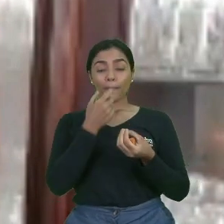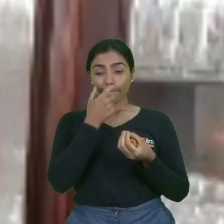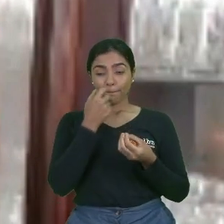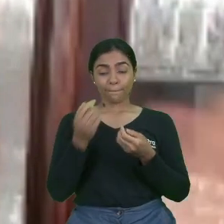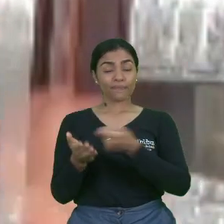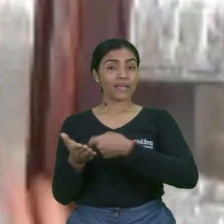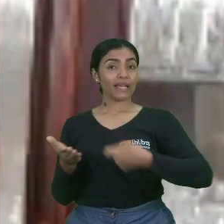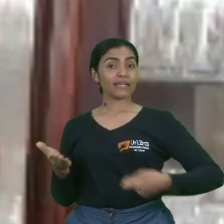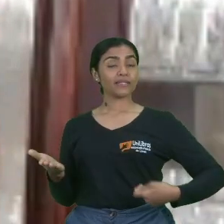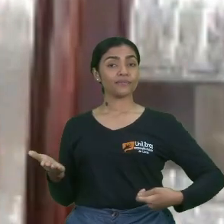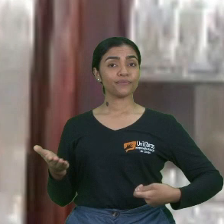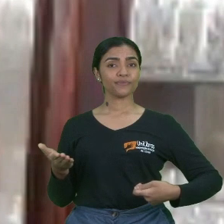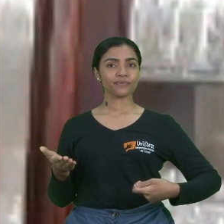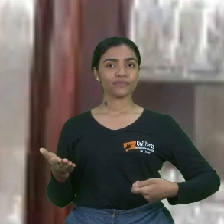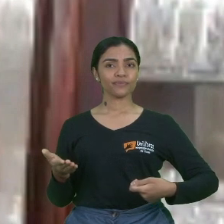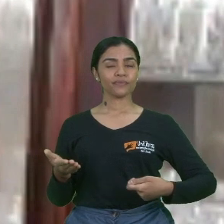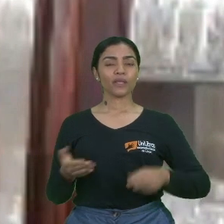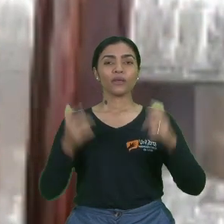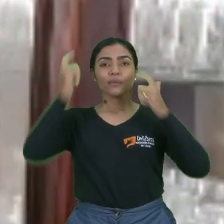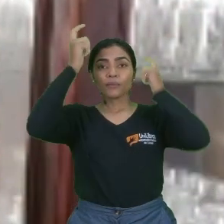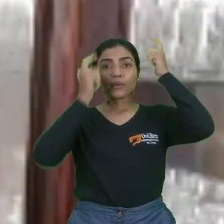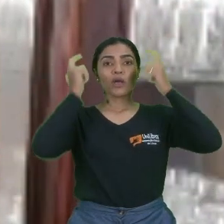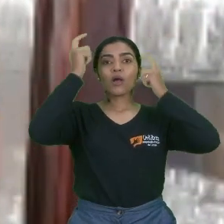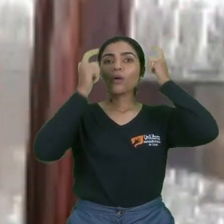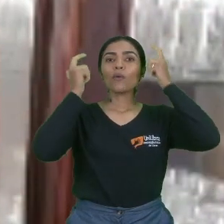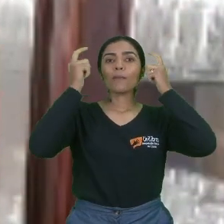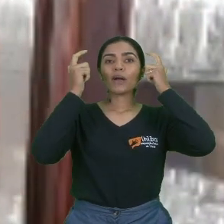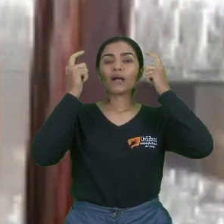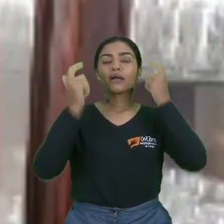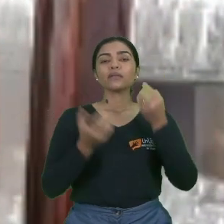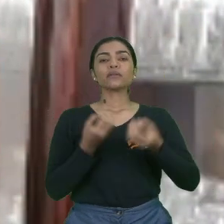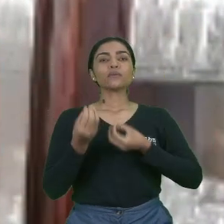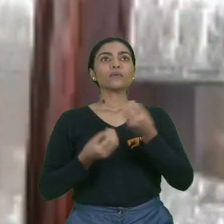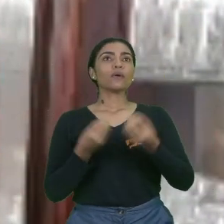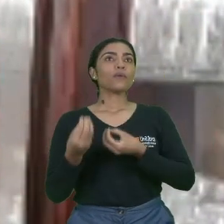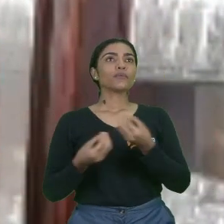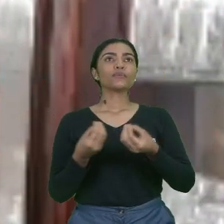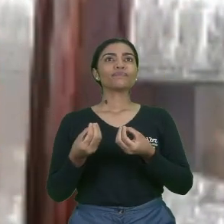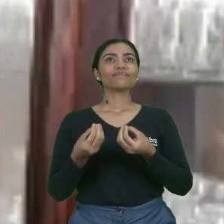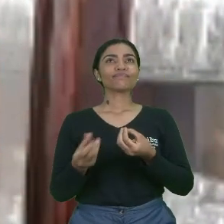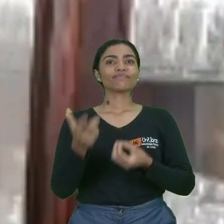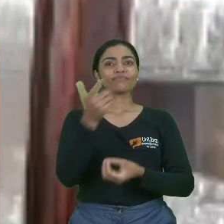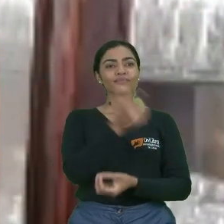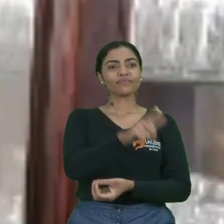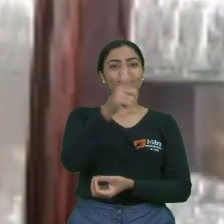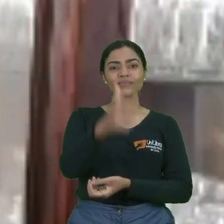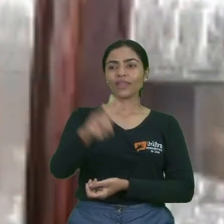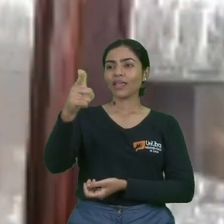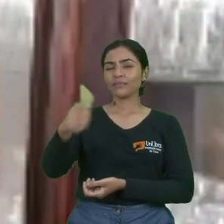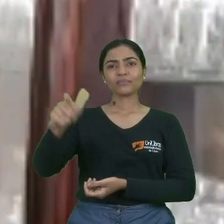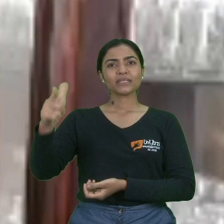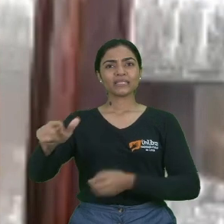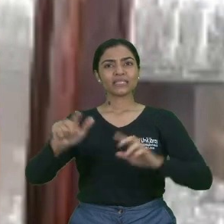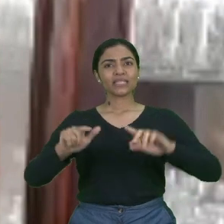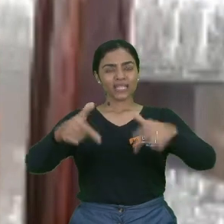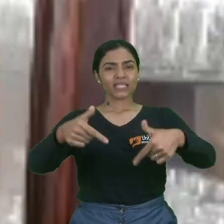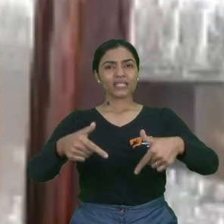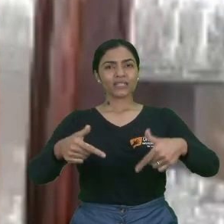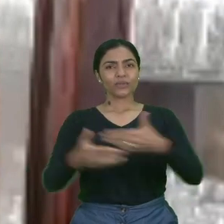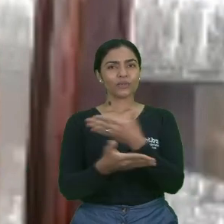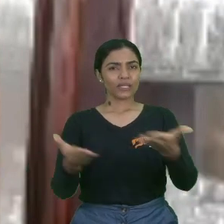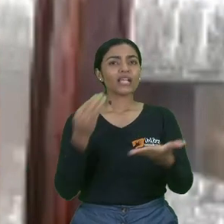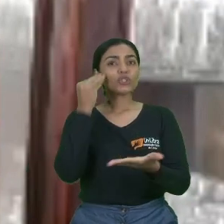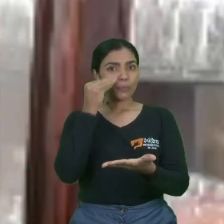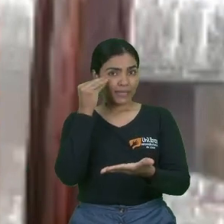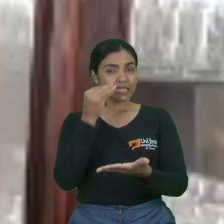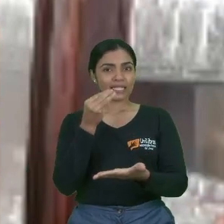redação mas eu tô preocupada umas coisas estão muito frequentes por experiências que eu